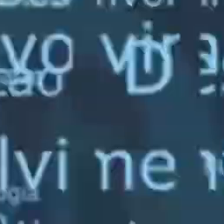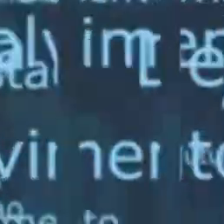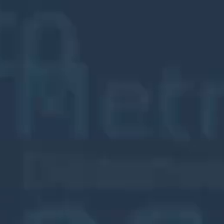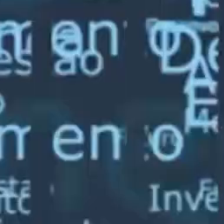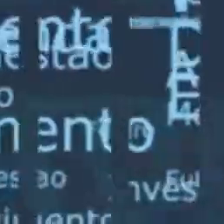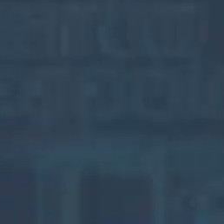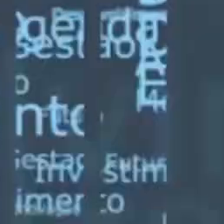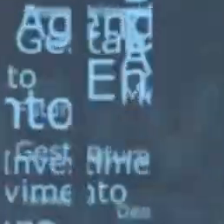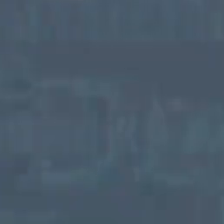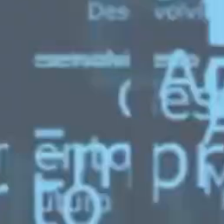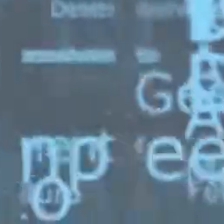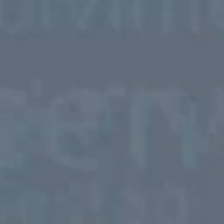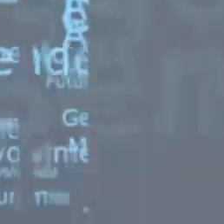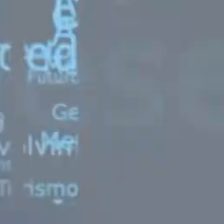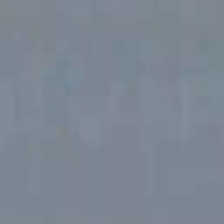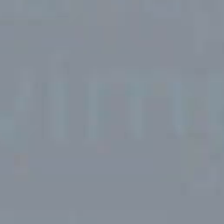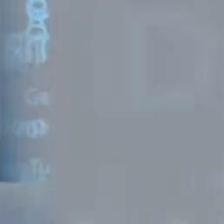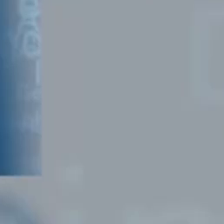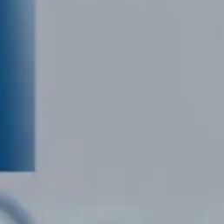E aí